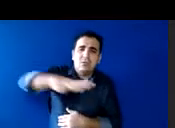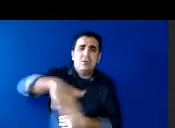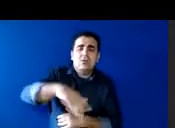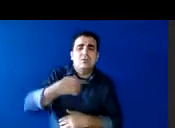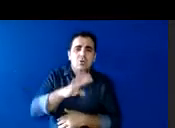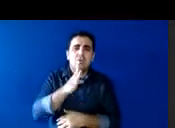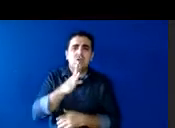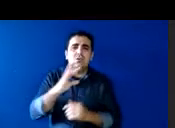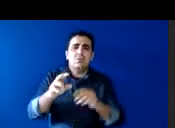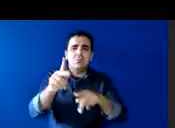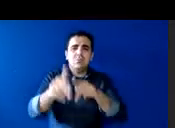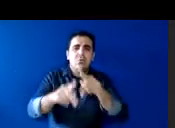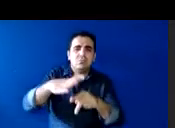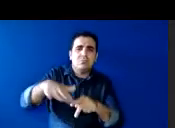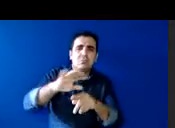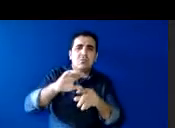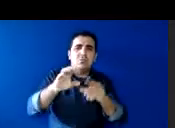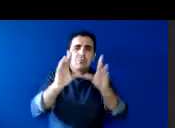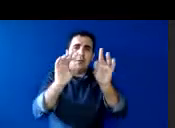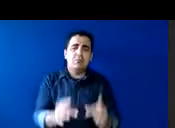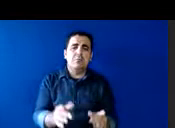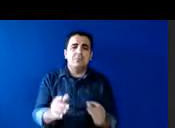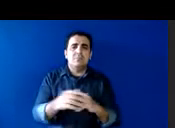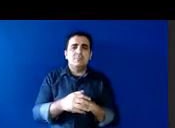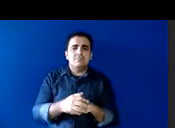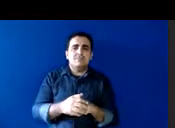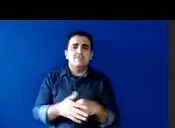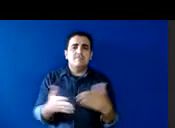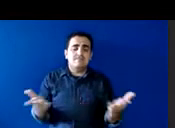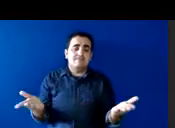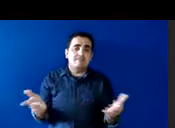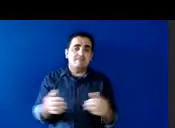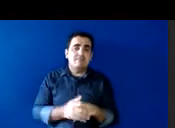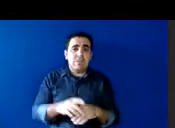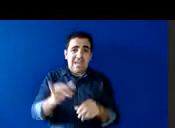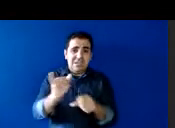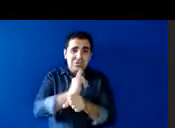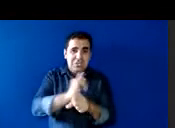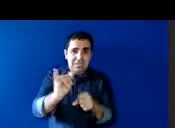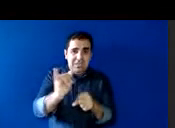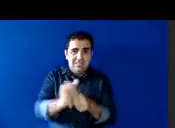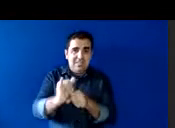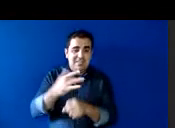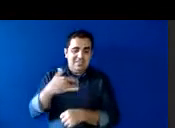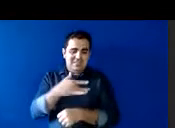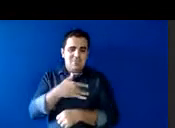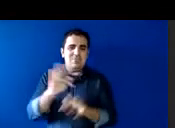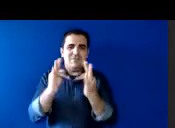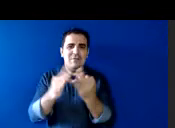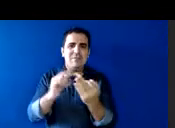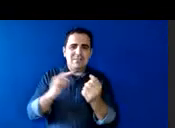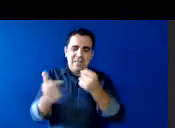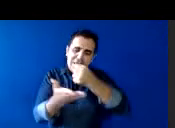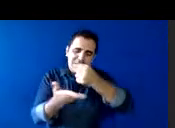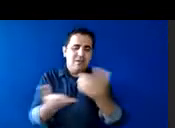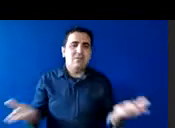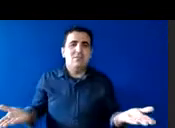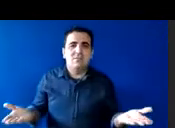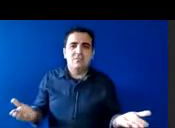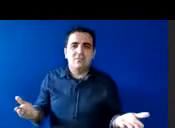nossa população adscrita, né? A estratégia de saúde da família tem isso como base,